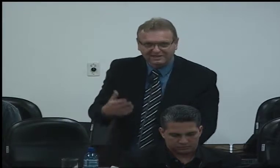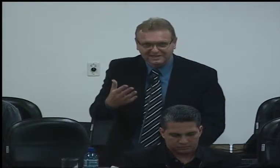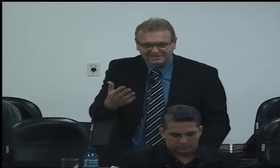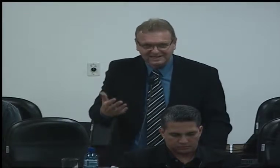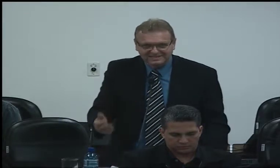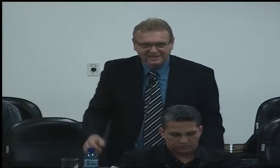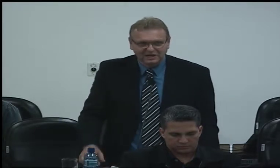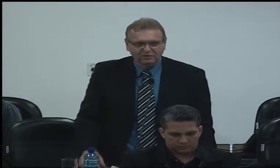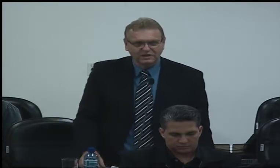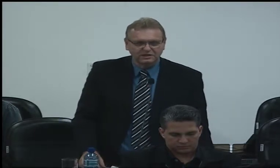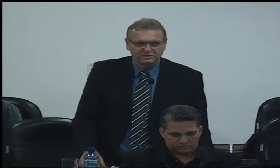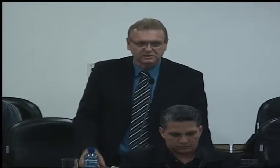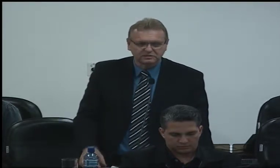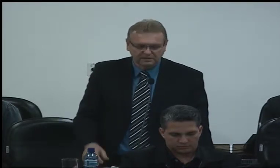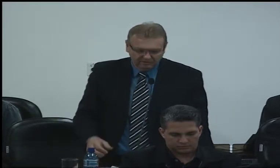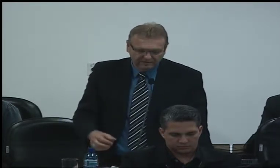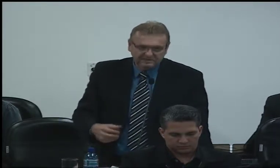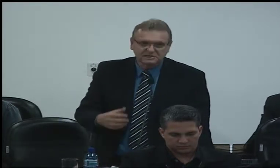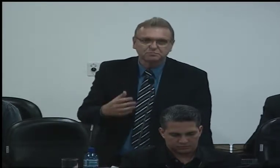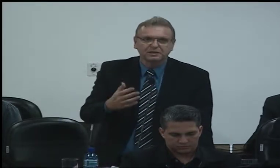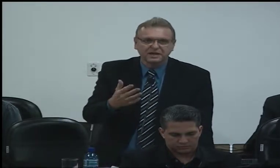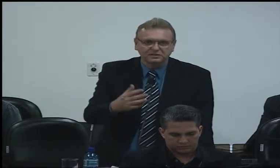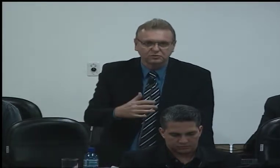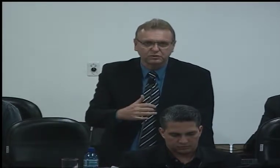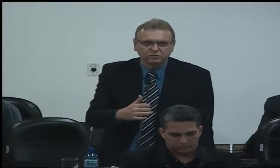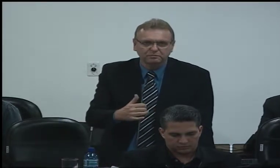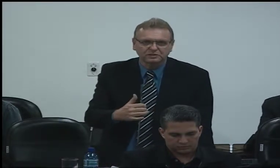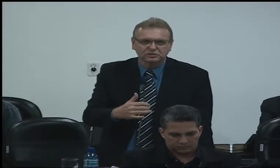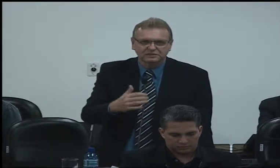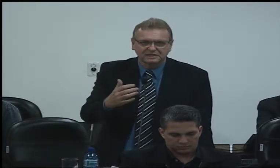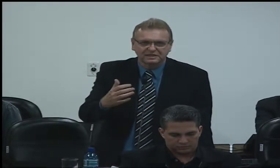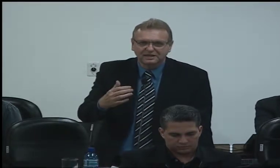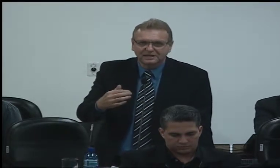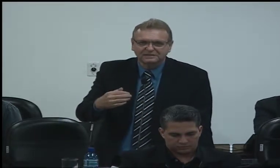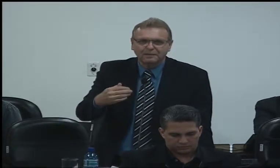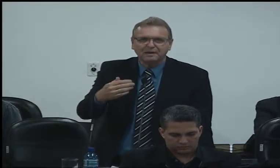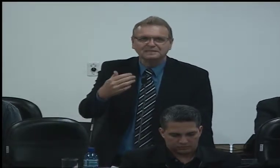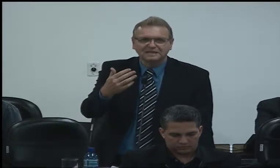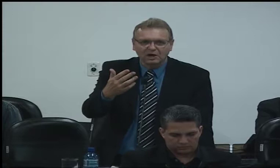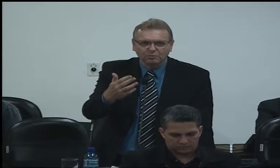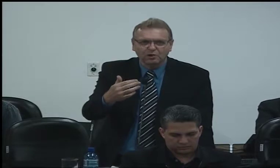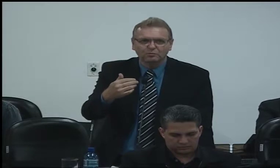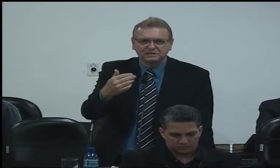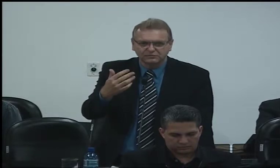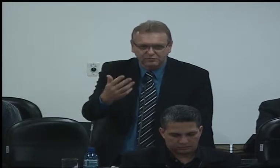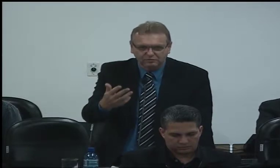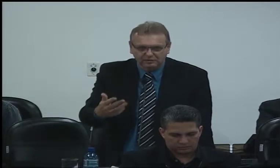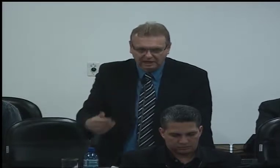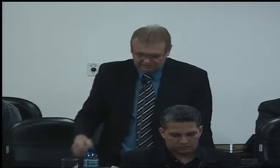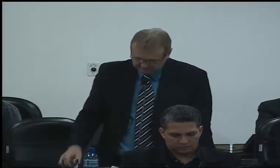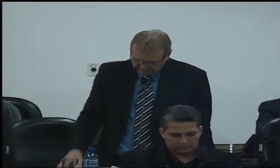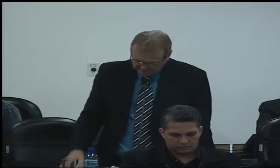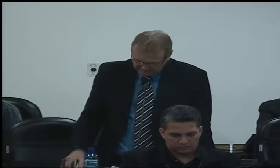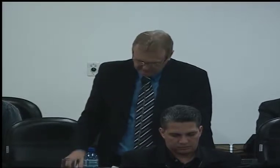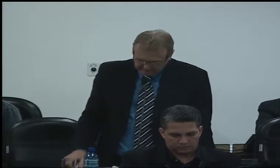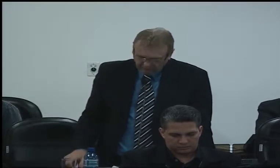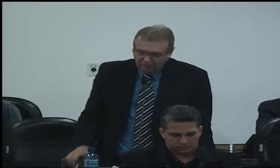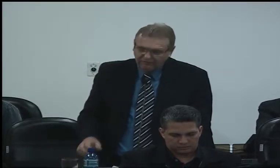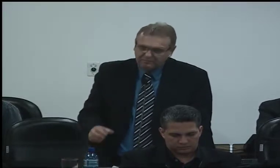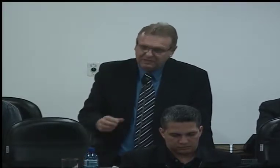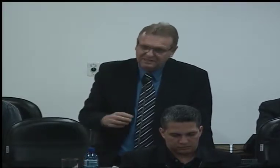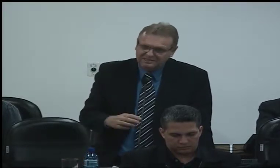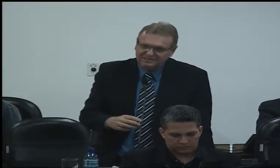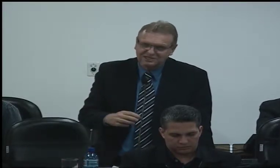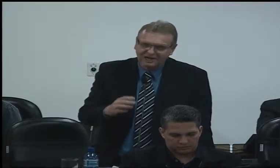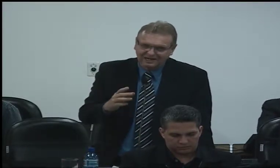confraternização ea gente faz as explicações com pessoas que já passaram por algumas dificuldades então